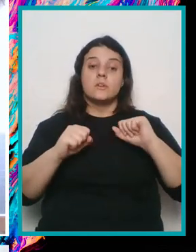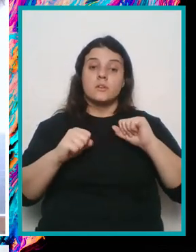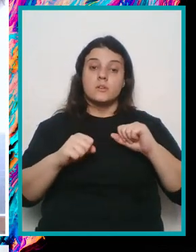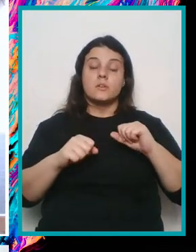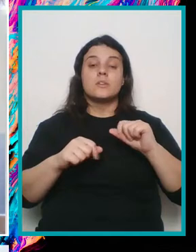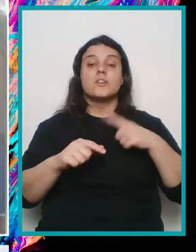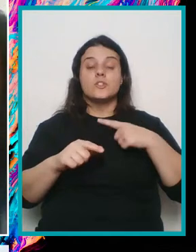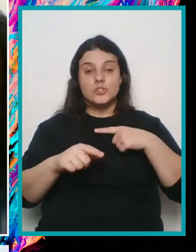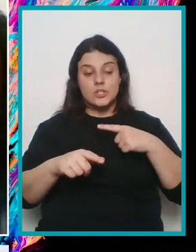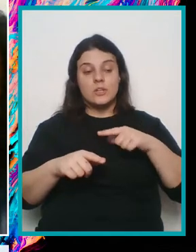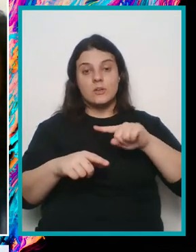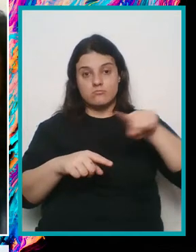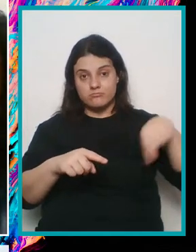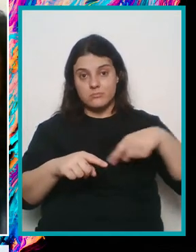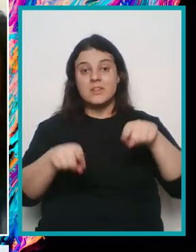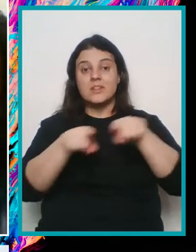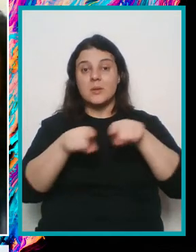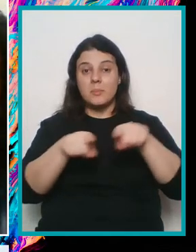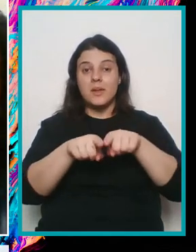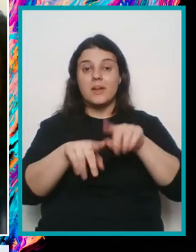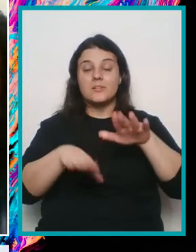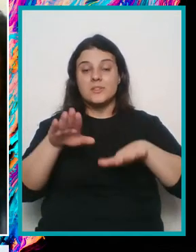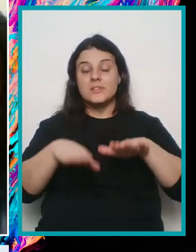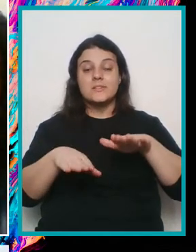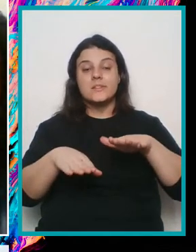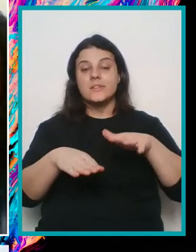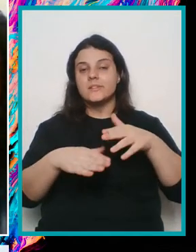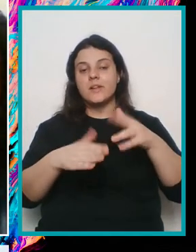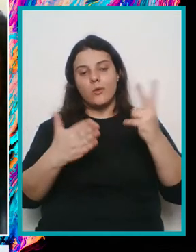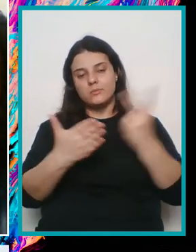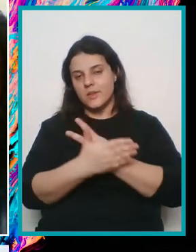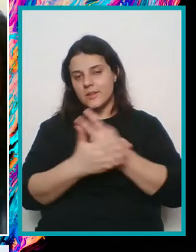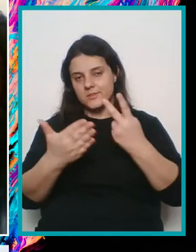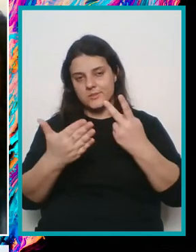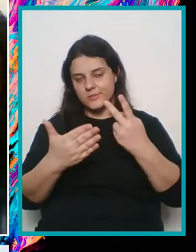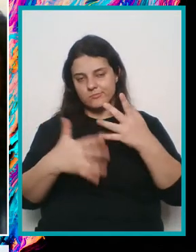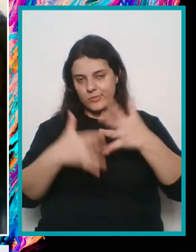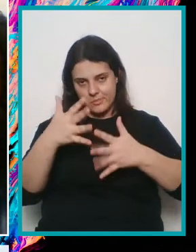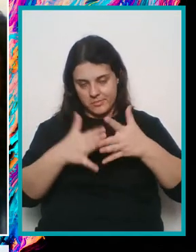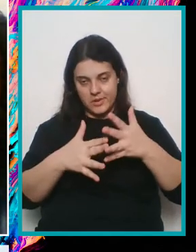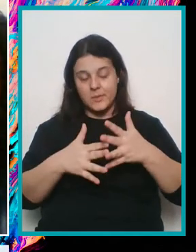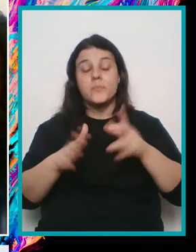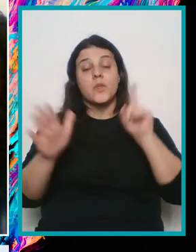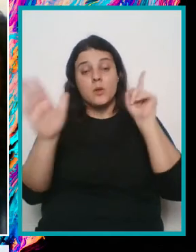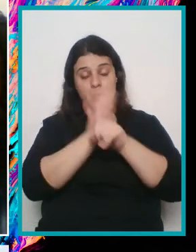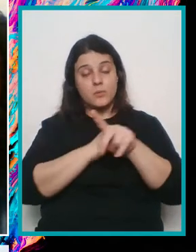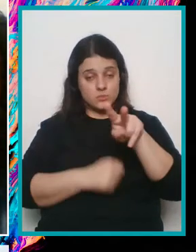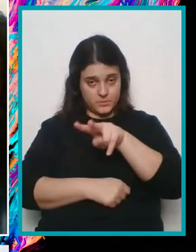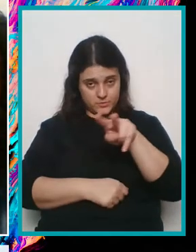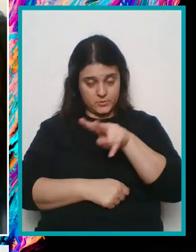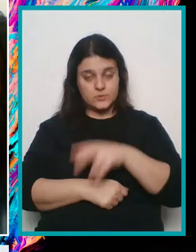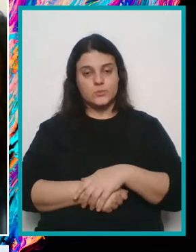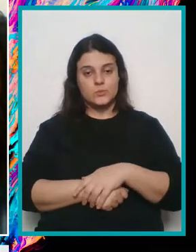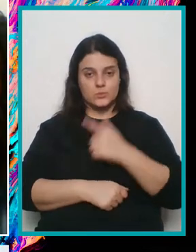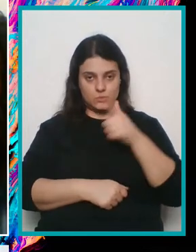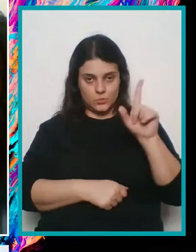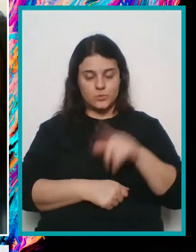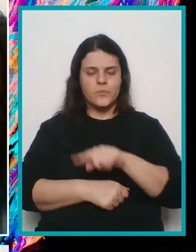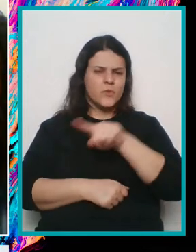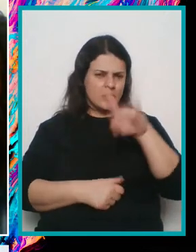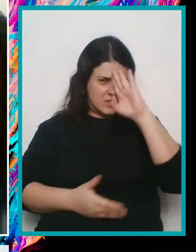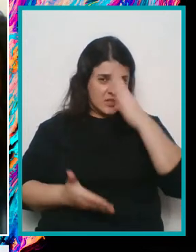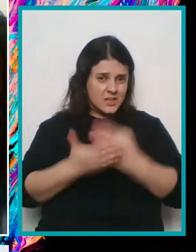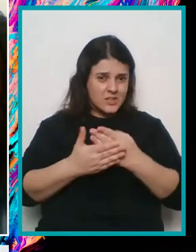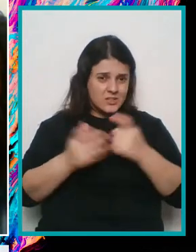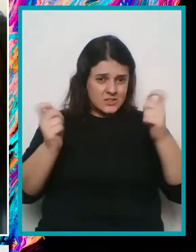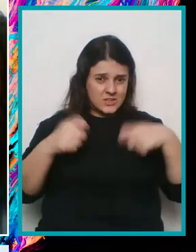na recuperação verde após a pandemia de Covid-19, vocês têm esperança de que, após essa experiência com as